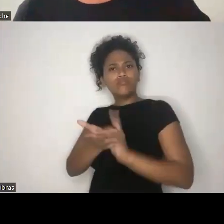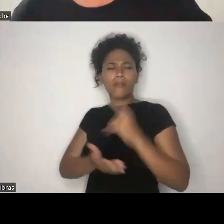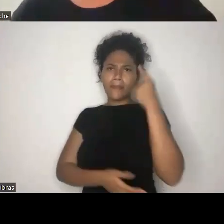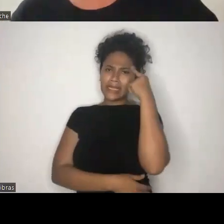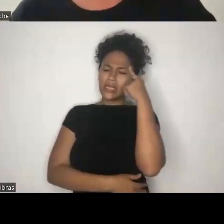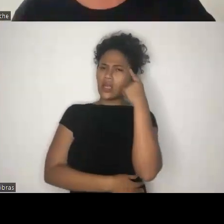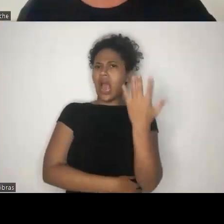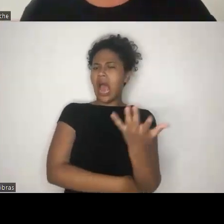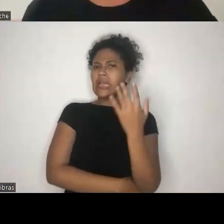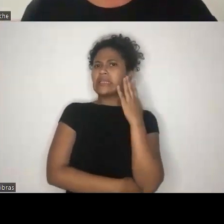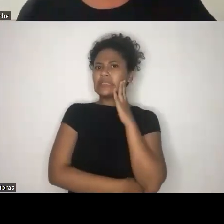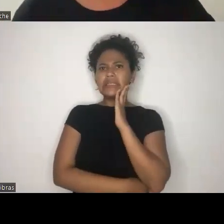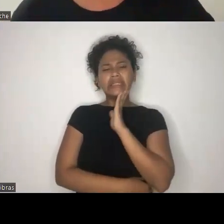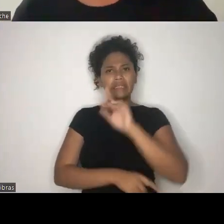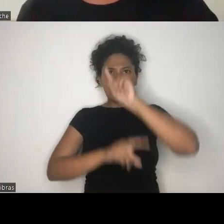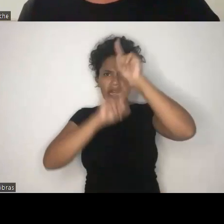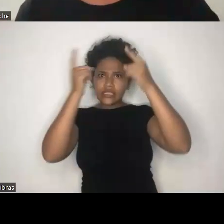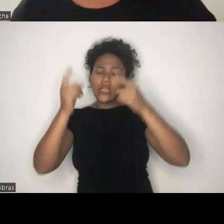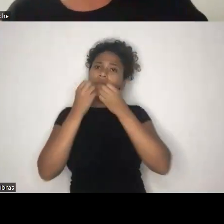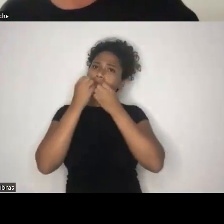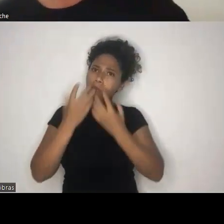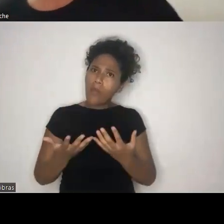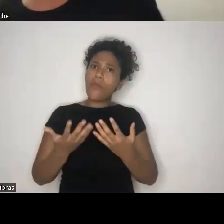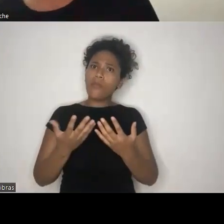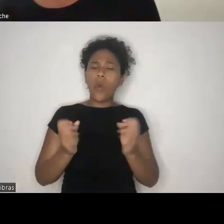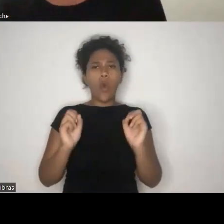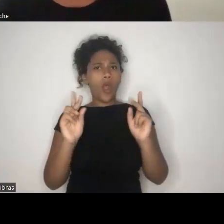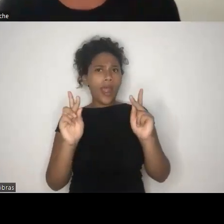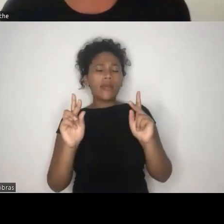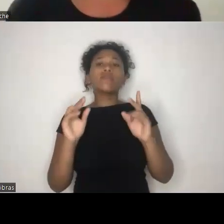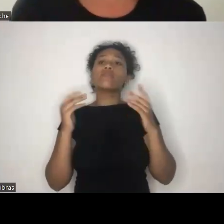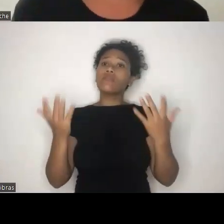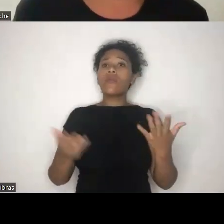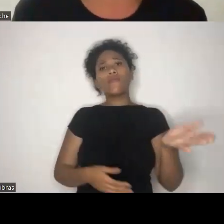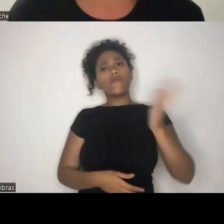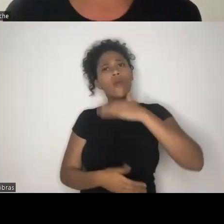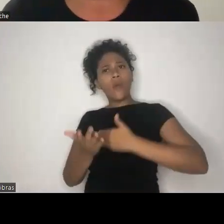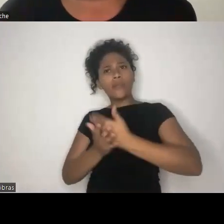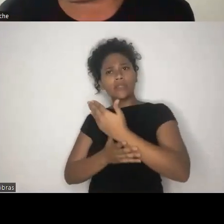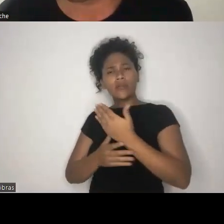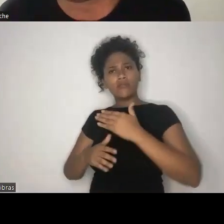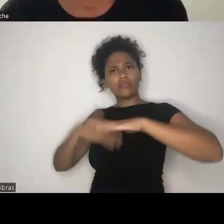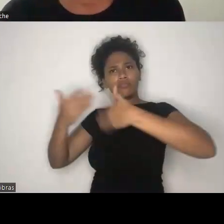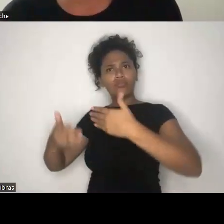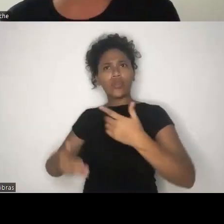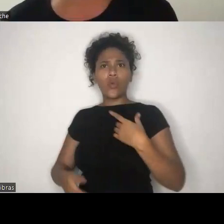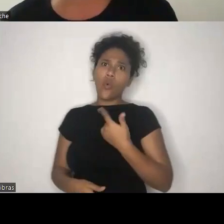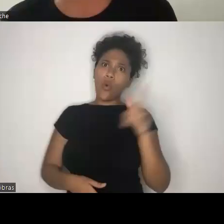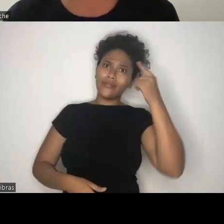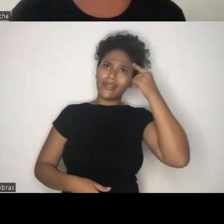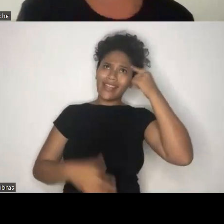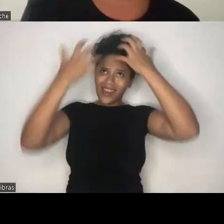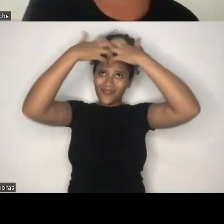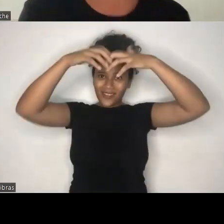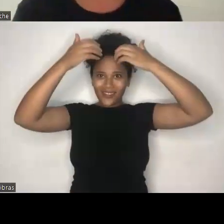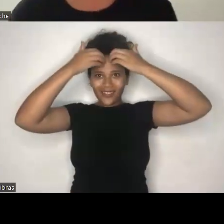cara a parte criativa bem Tá ok então vamos começar a desenvolver o outro lado do cérebro né a gente não